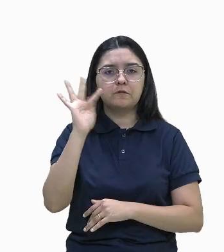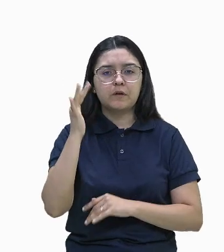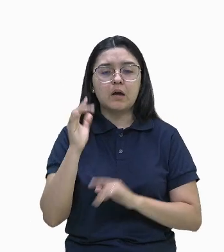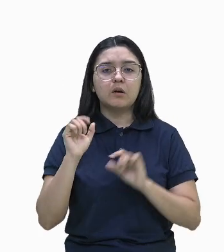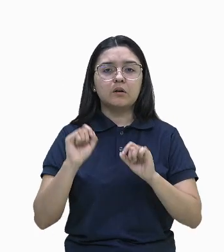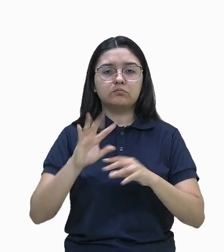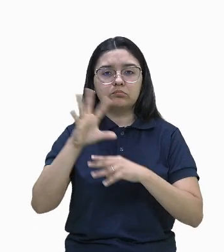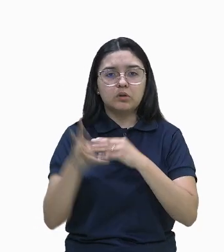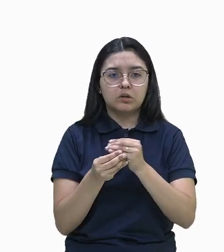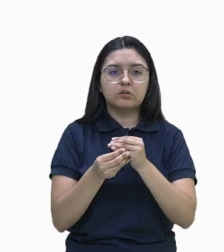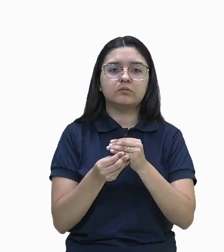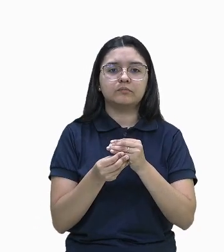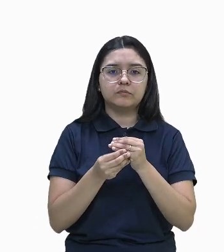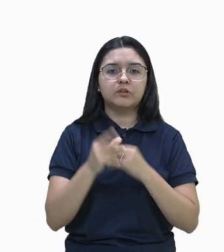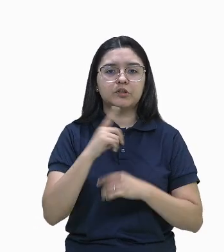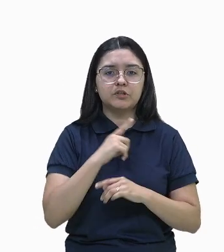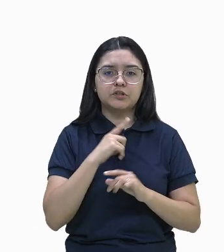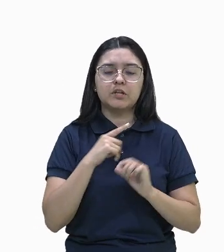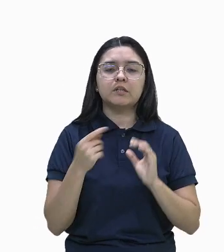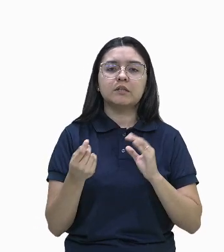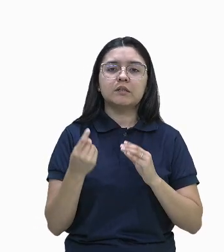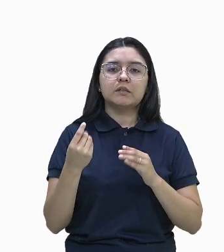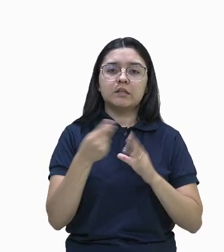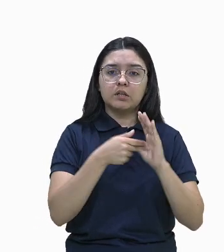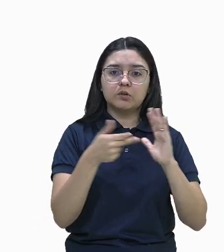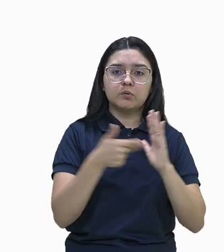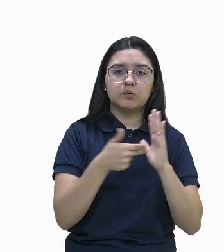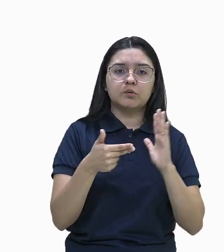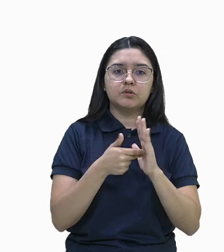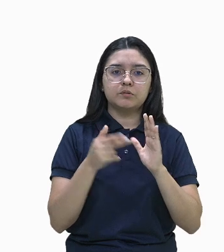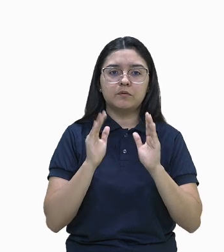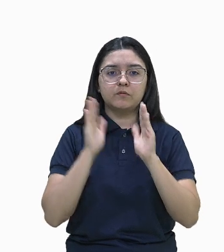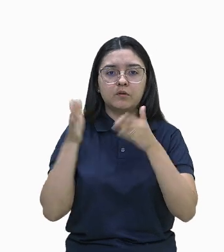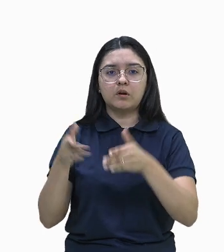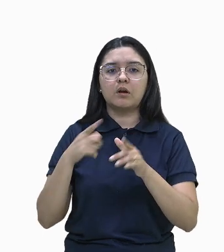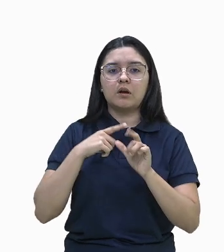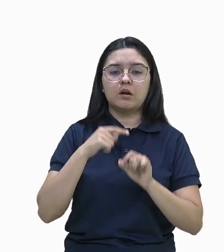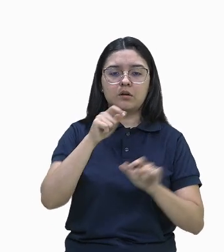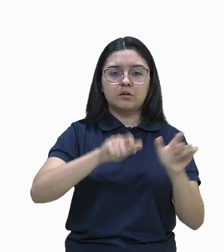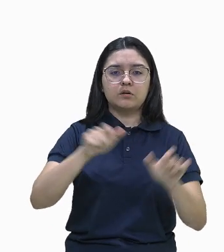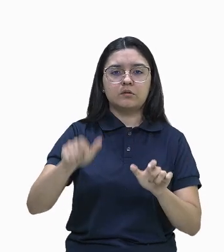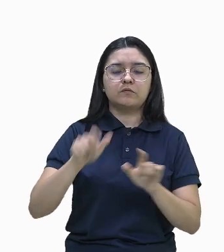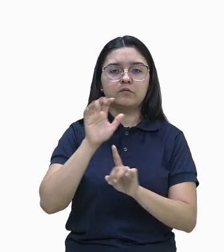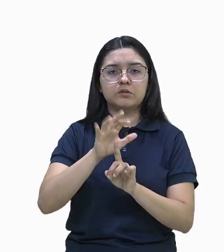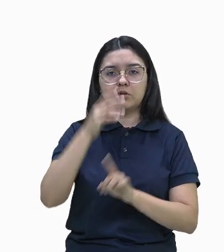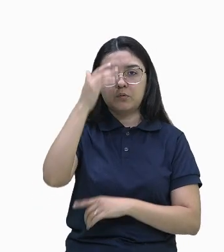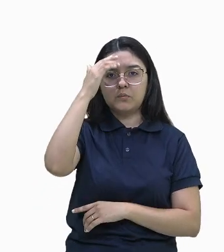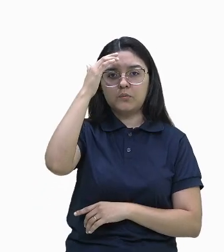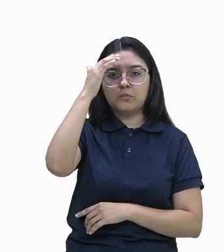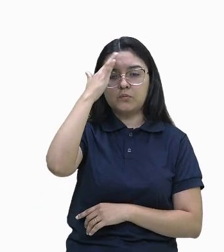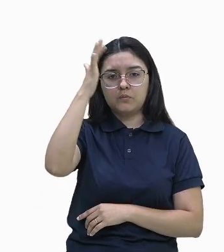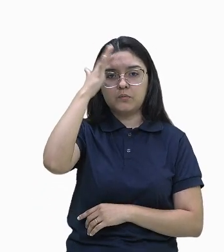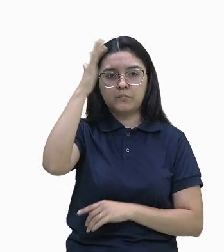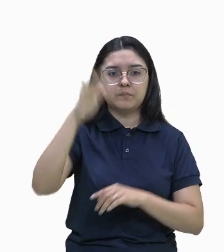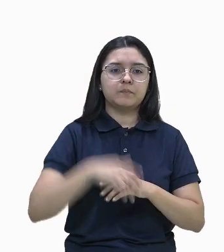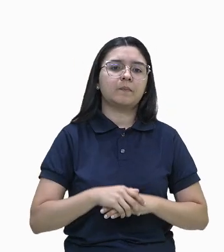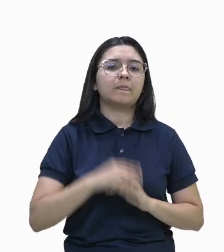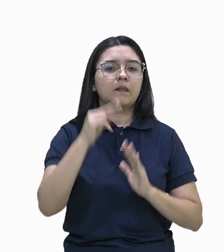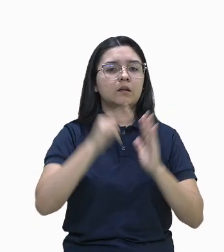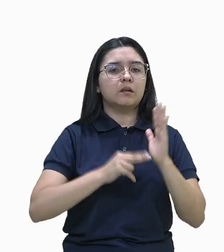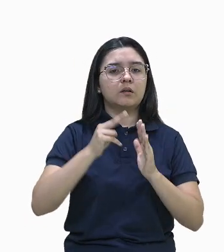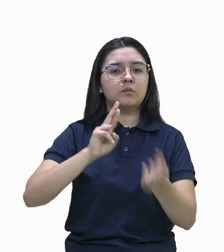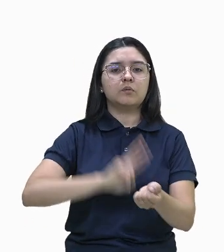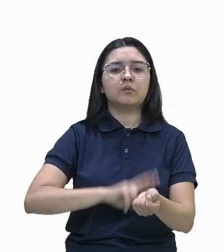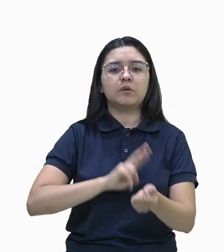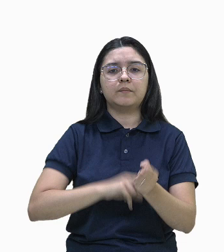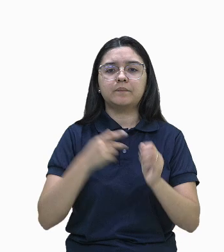que foram omitidos na notícia para direcionar o pensamento do leitor. Leitura em ritmo. A